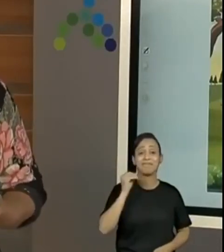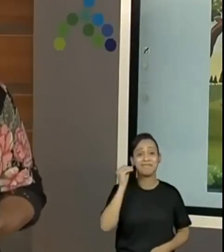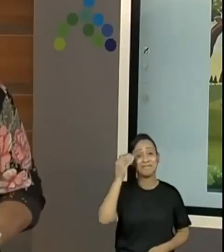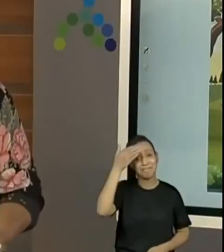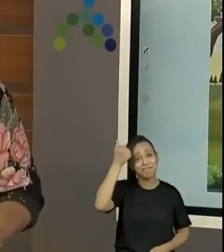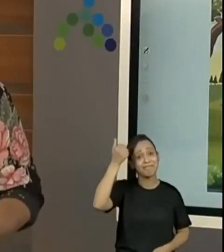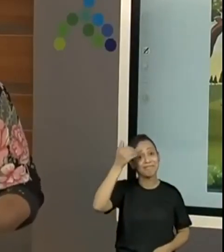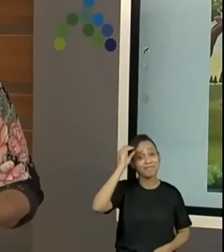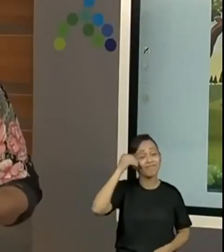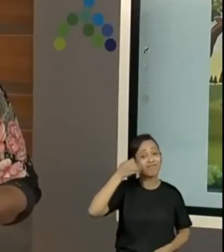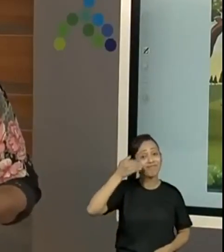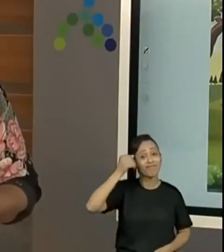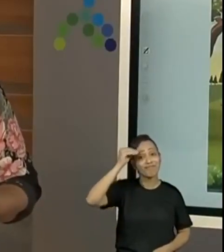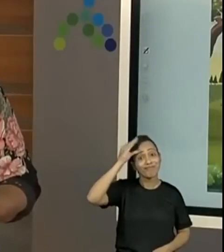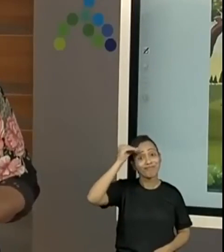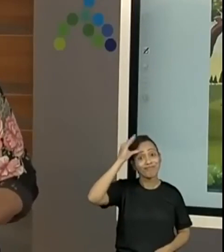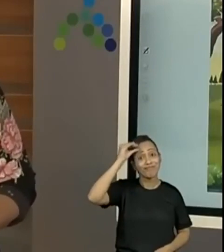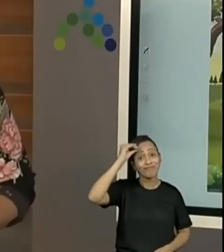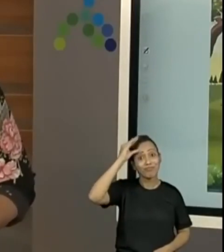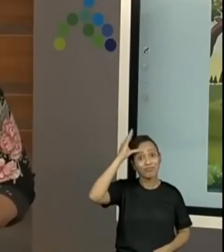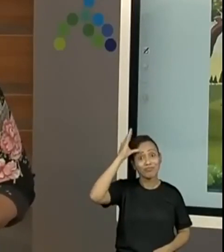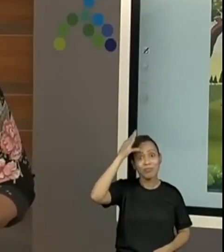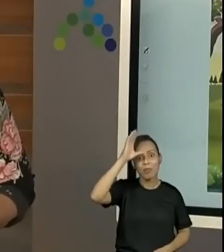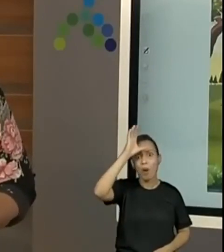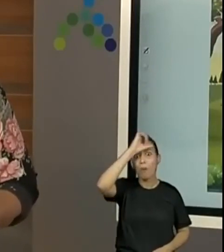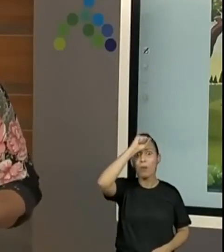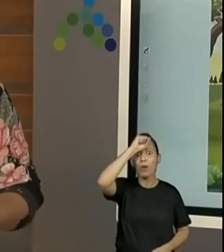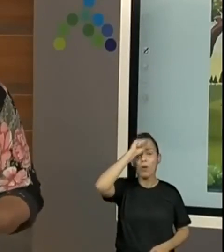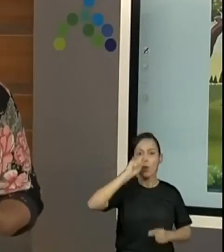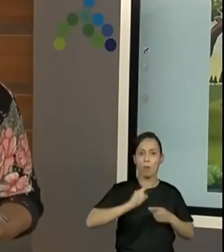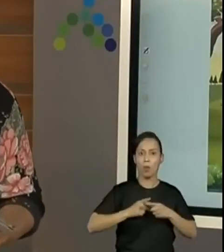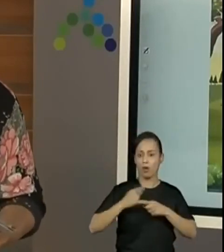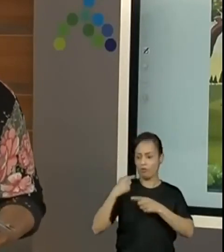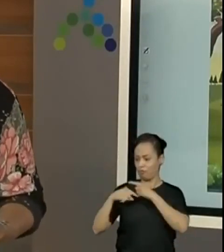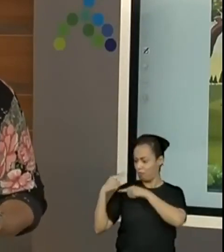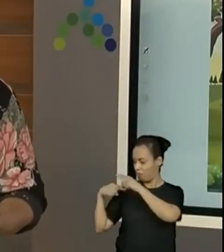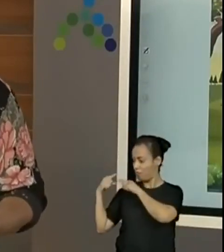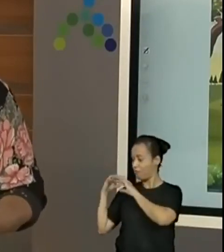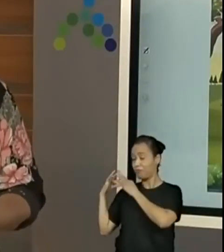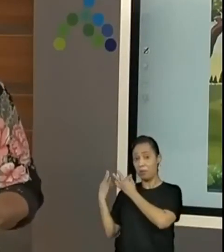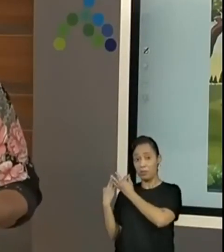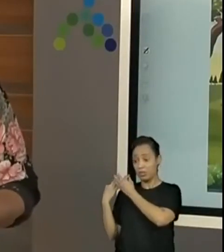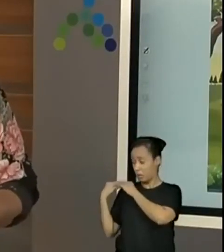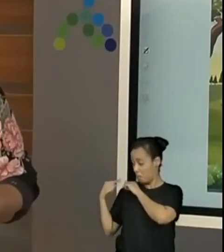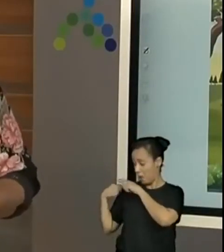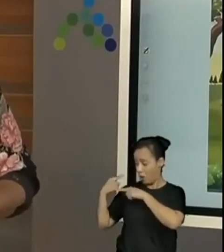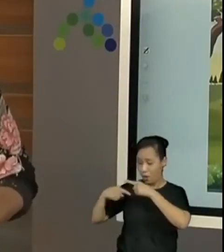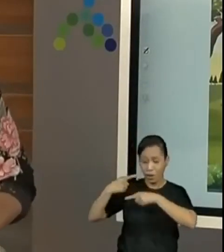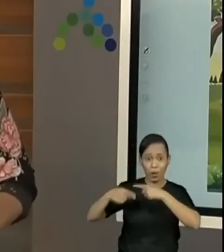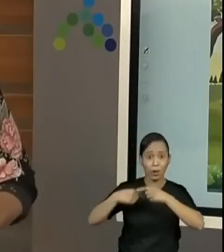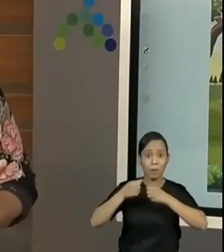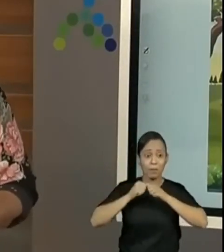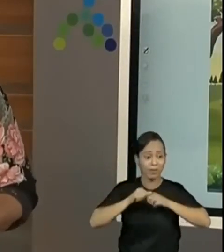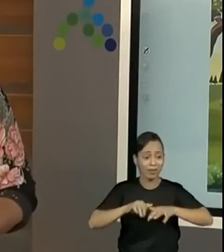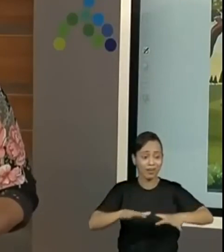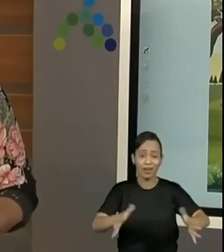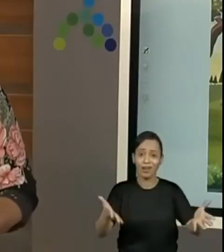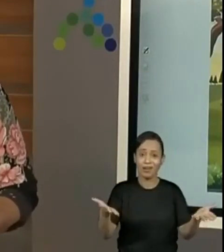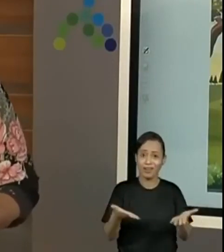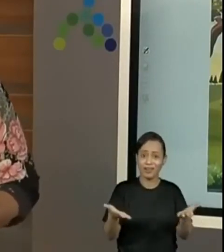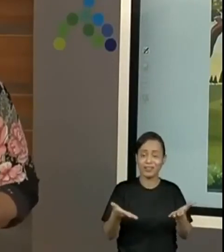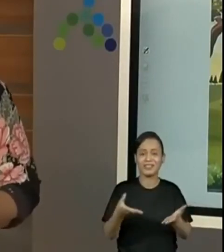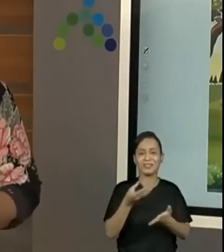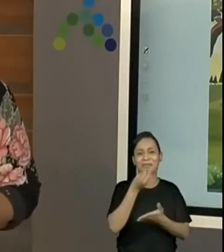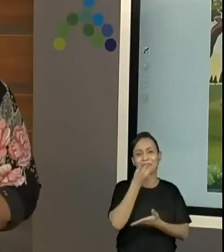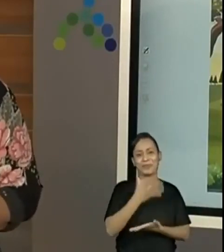história, da nossa cultura, passada de geração para geração. Se você já conhece, legal, vai contribuir. Se você não conhece, vai ter